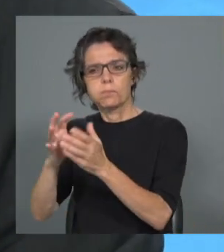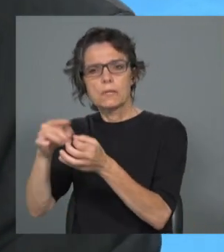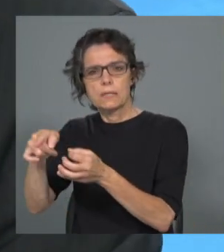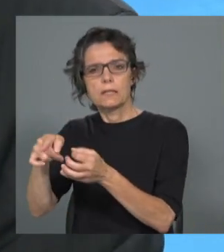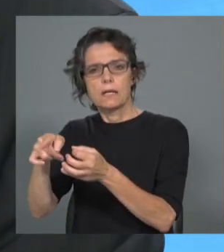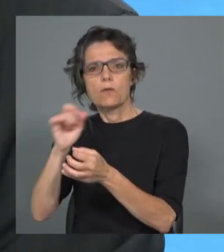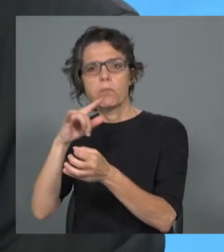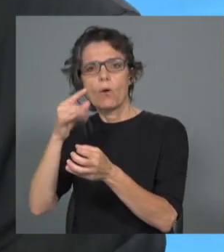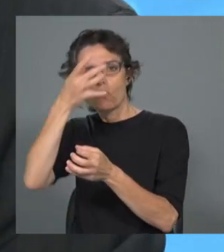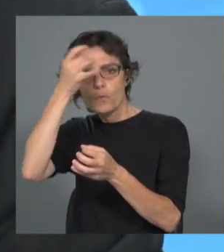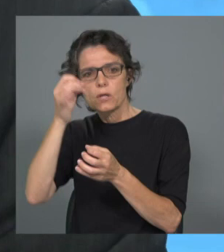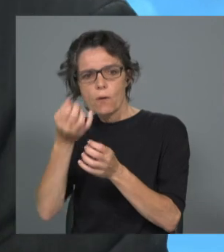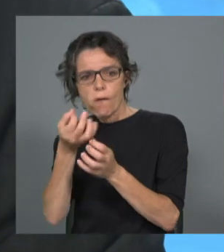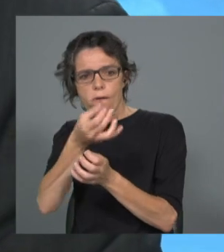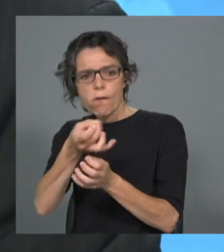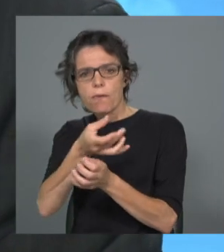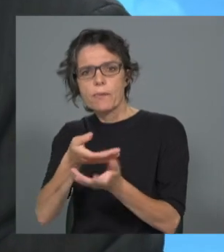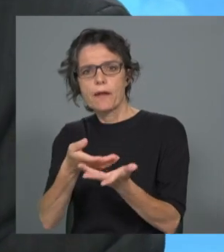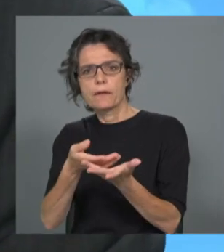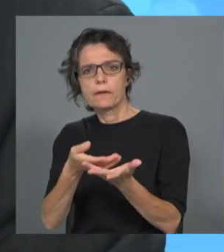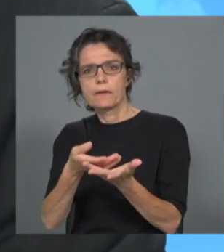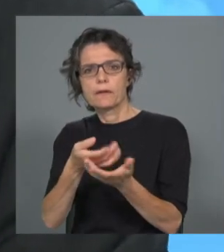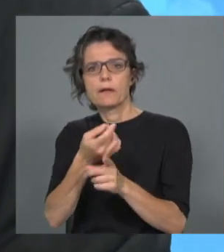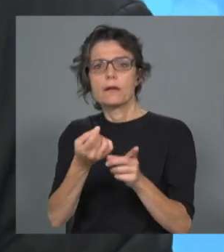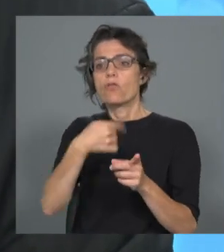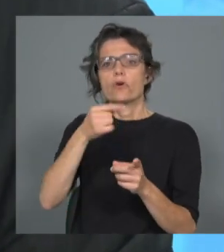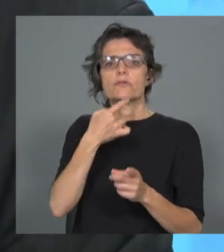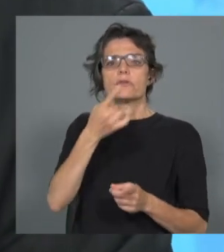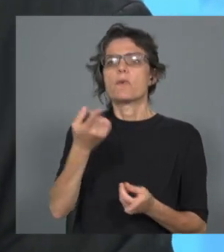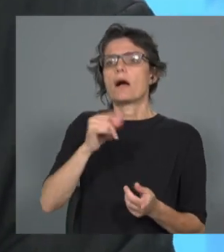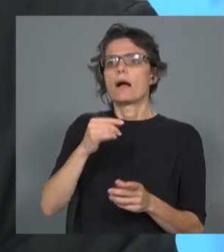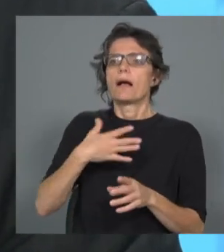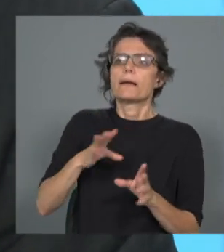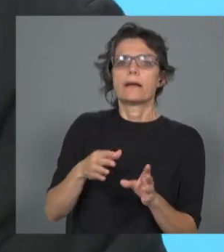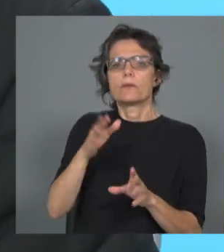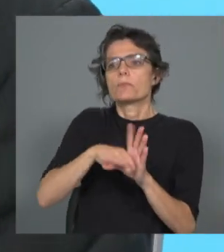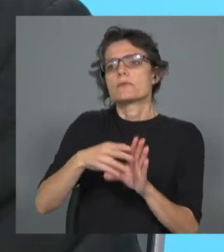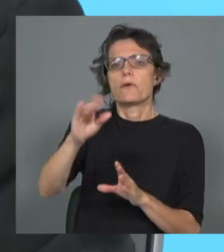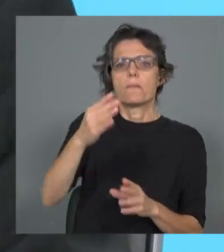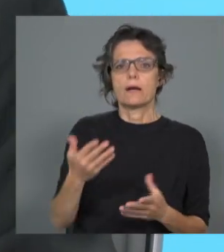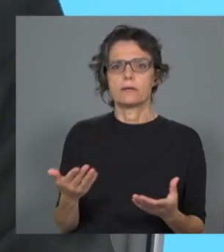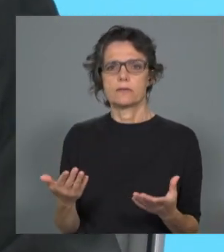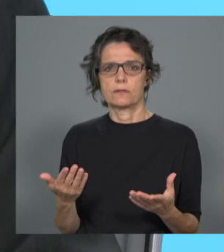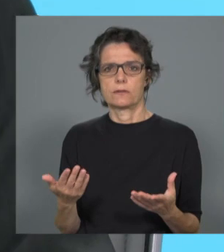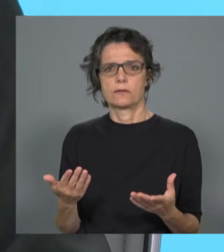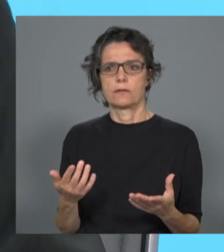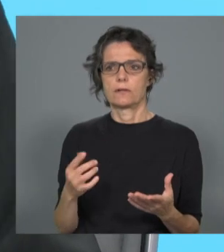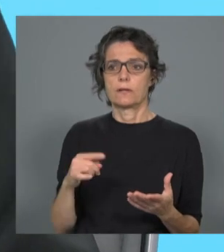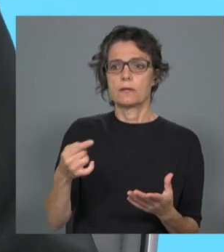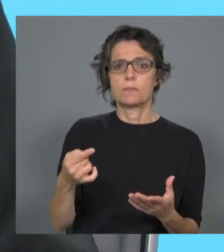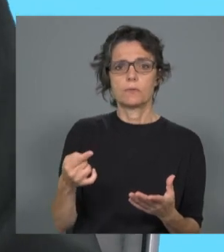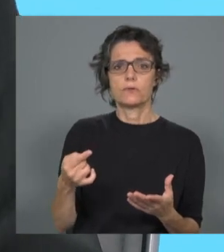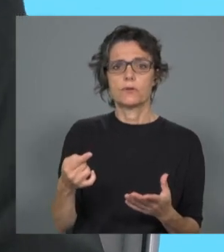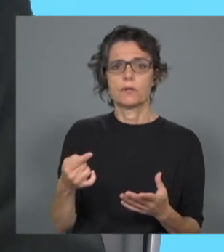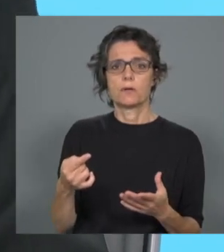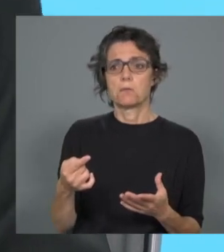dizer, digamos, a querer que as pessoas participem, que as pessoas estejam empenhadas quando lhe damos